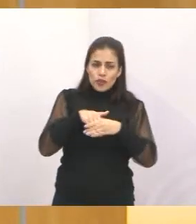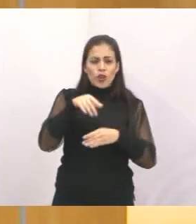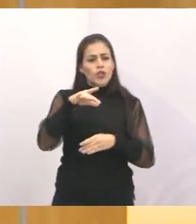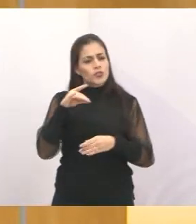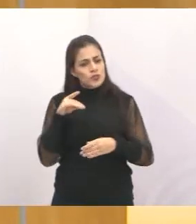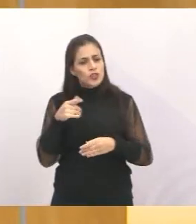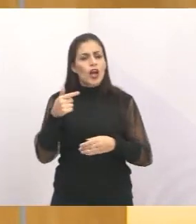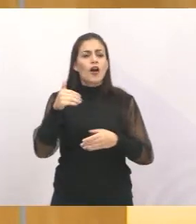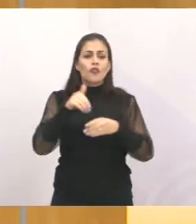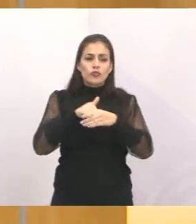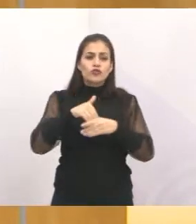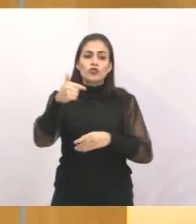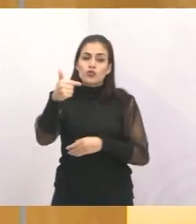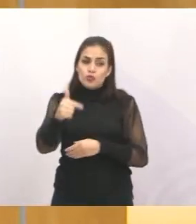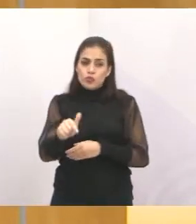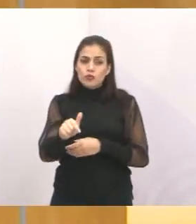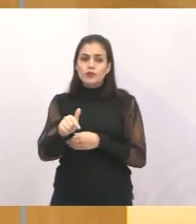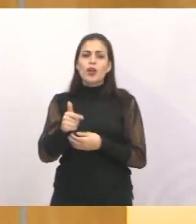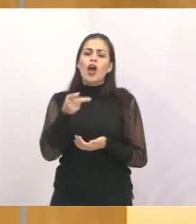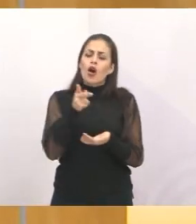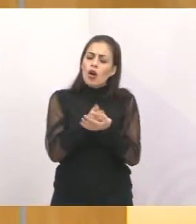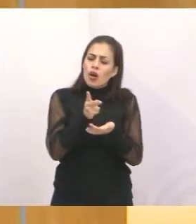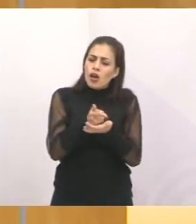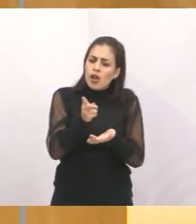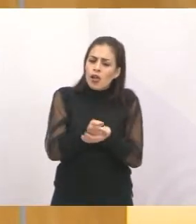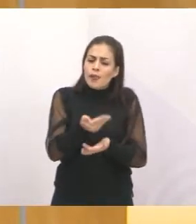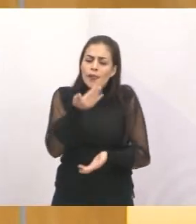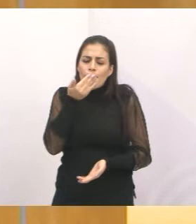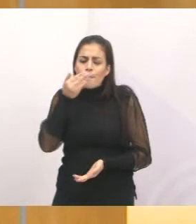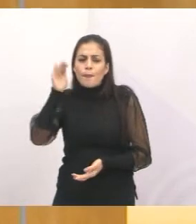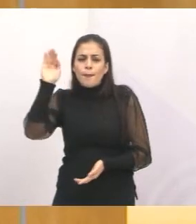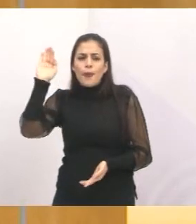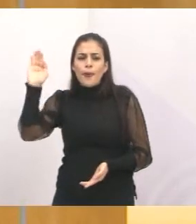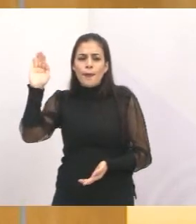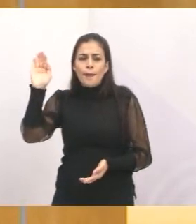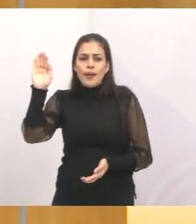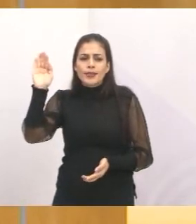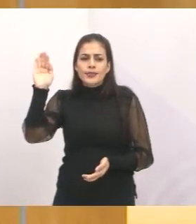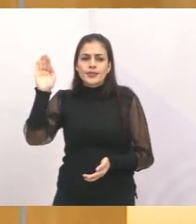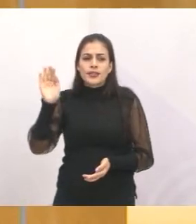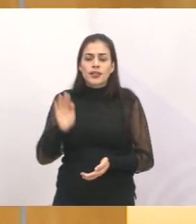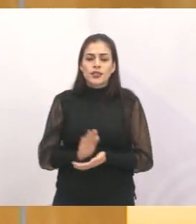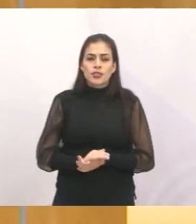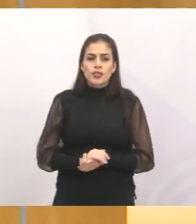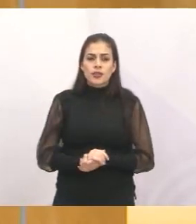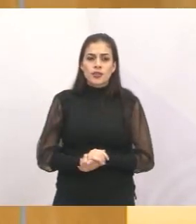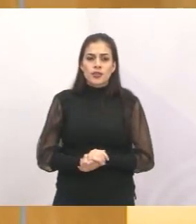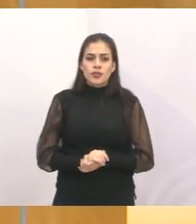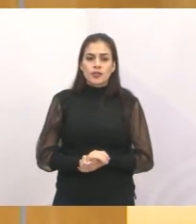às suas promessas de campanha. E dentre essas promessas de campanha, se encontra,